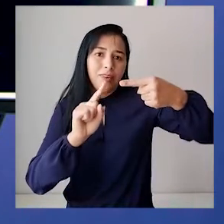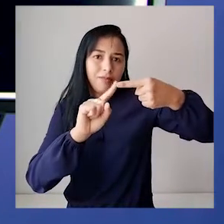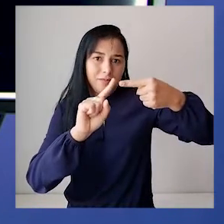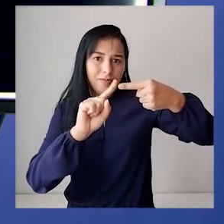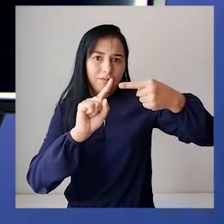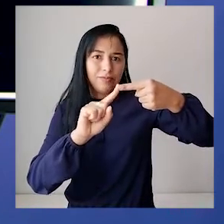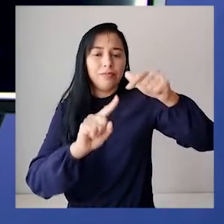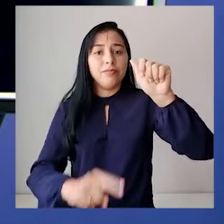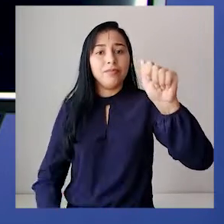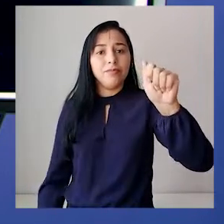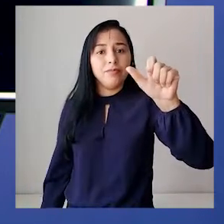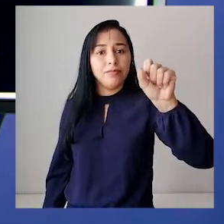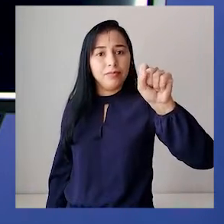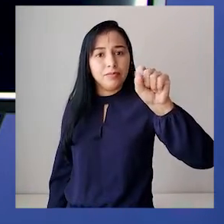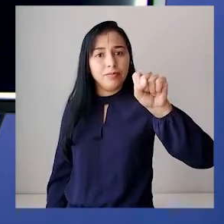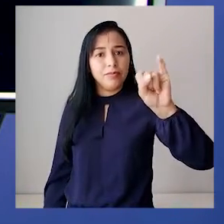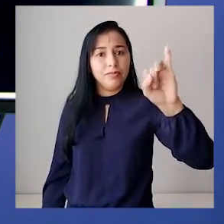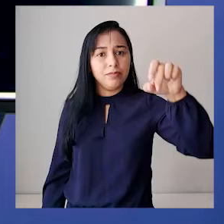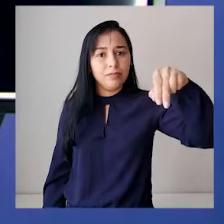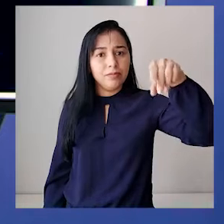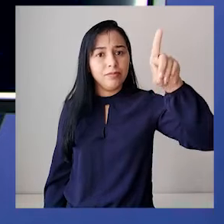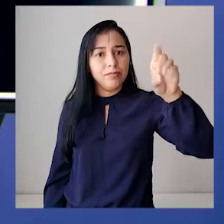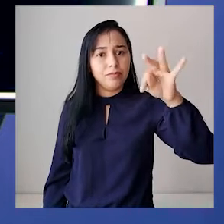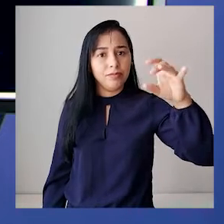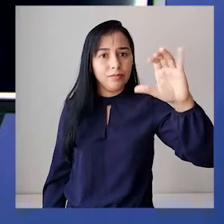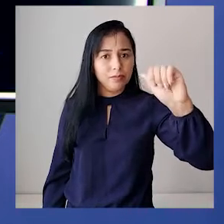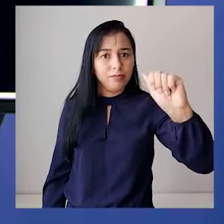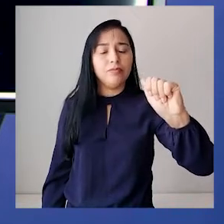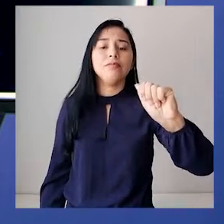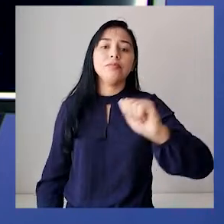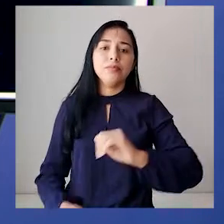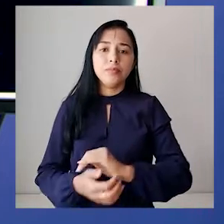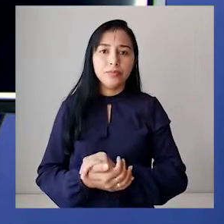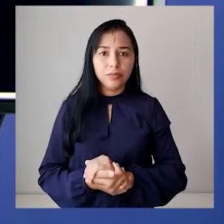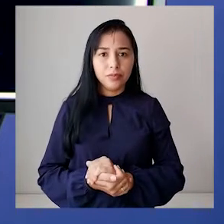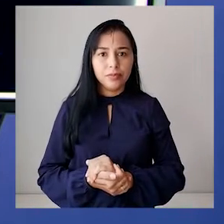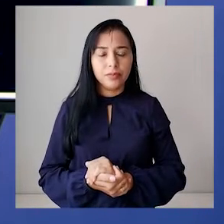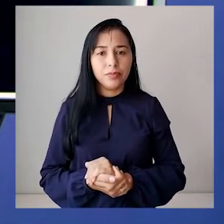classificada como oração coordenada assindética.